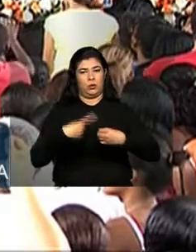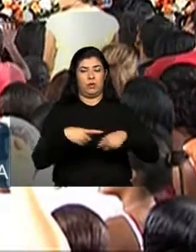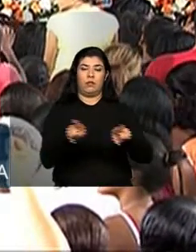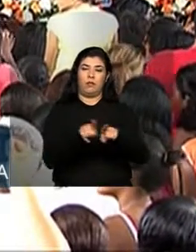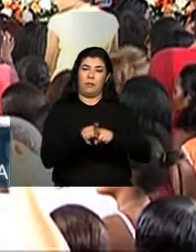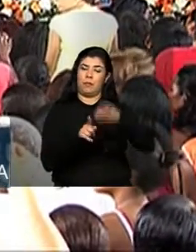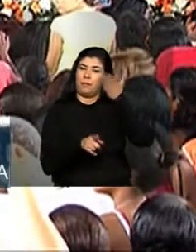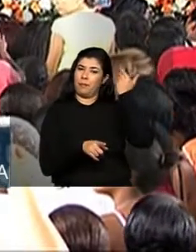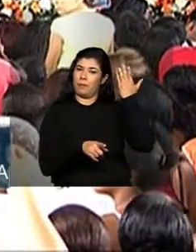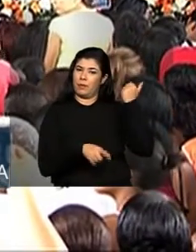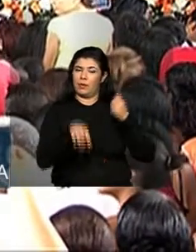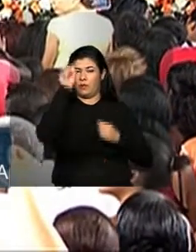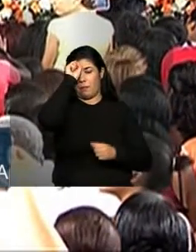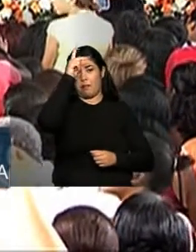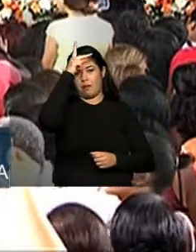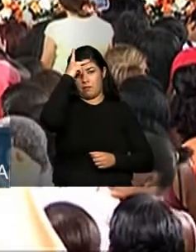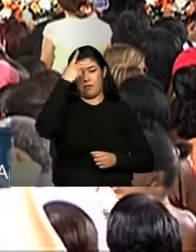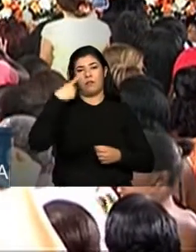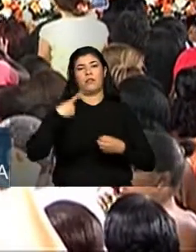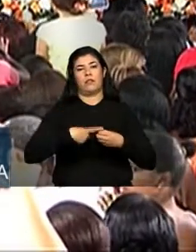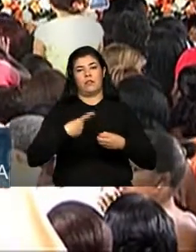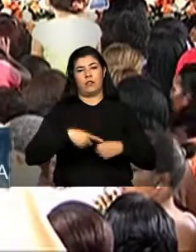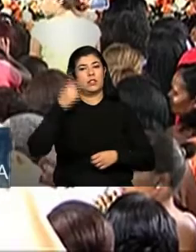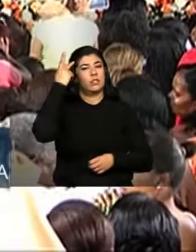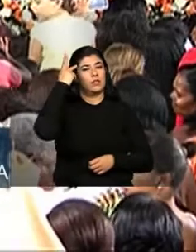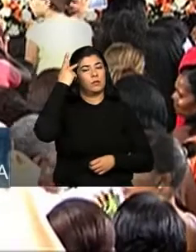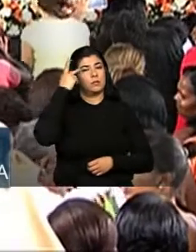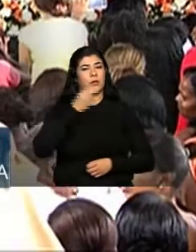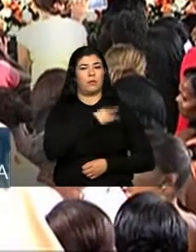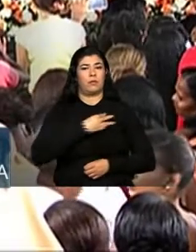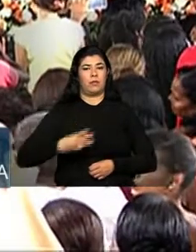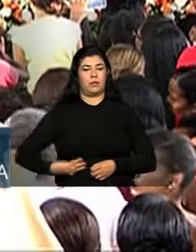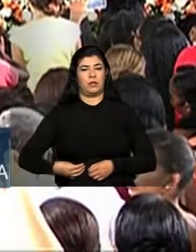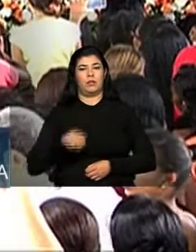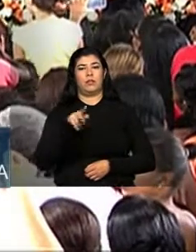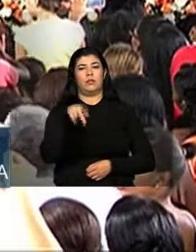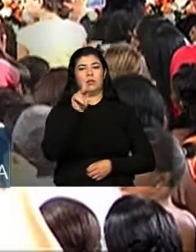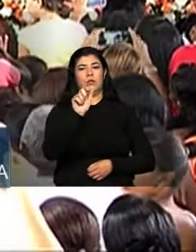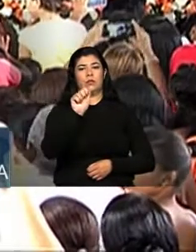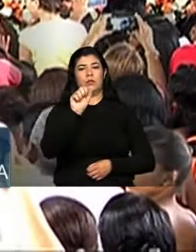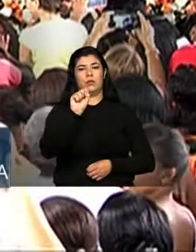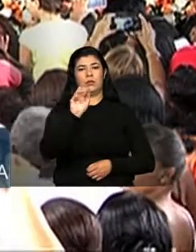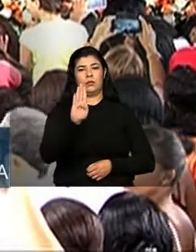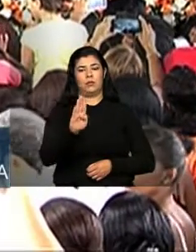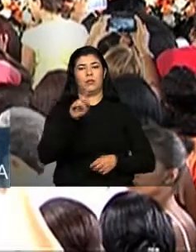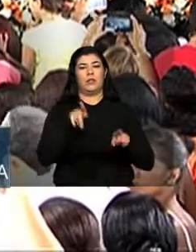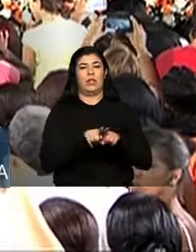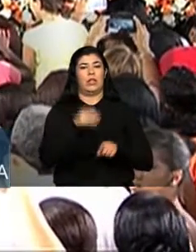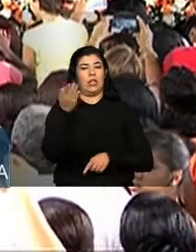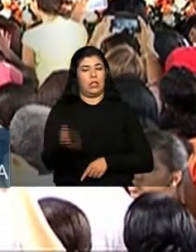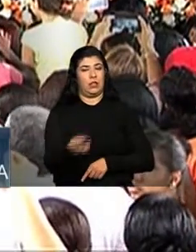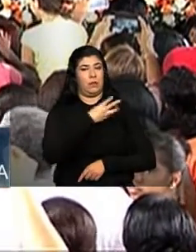e ex-prefeito também, porque o Kassab foi prefeito de São Paulo. Portanto, o ministro das Cidades é uma